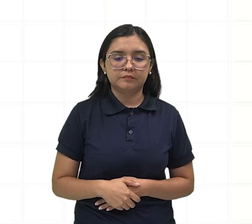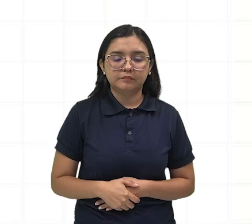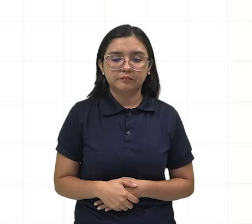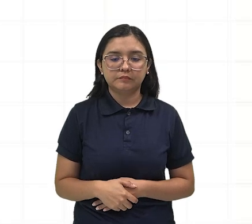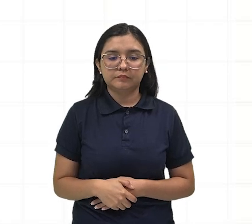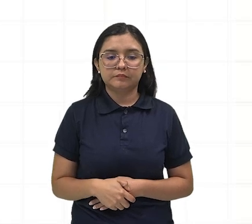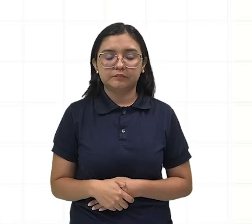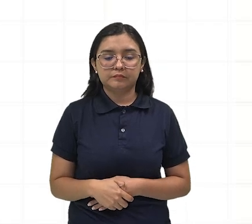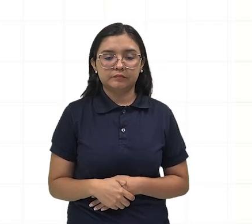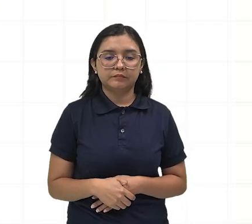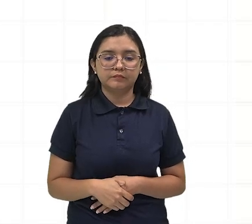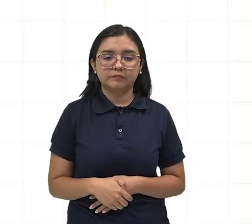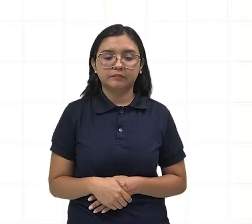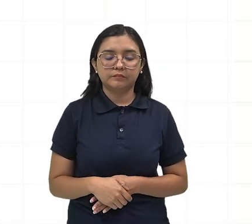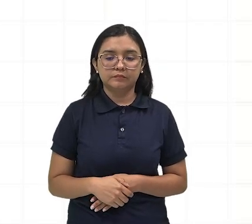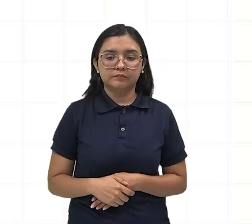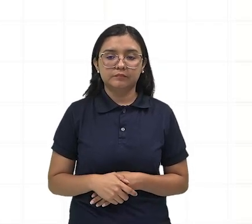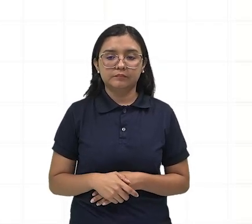paralelos.